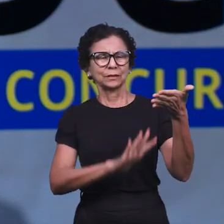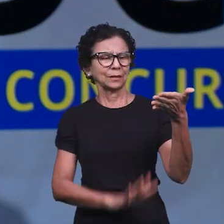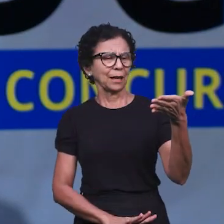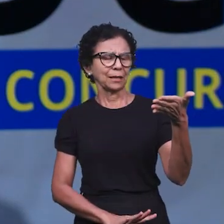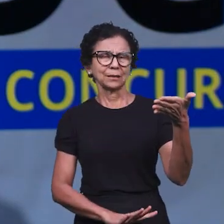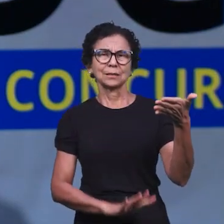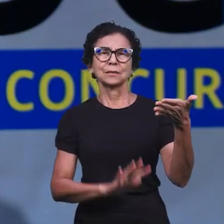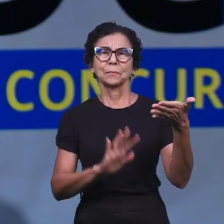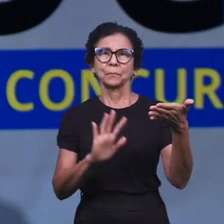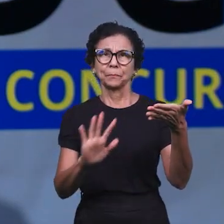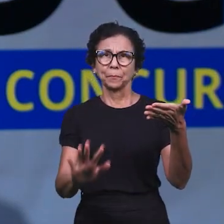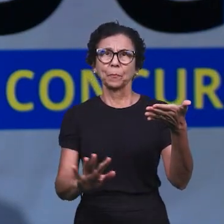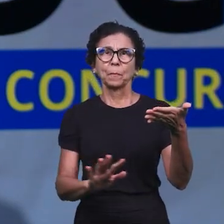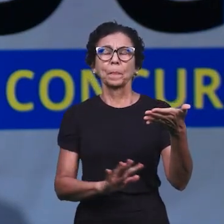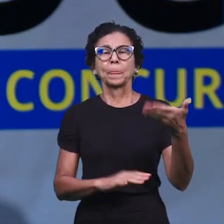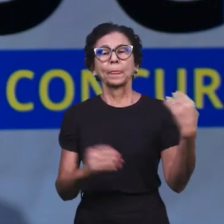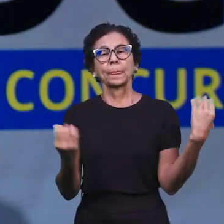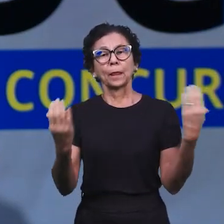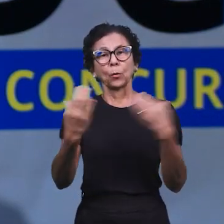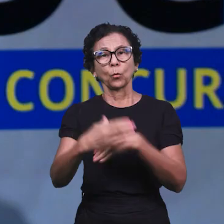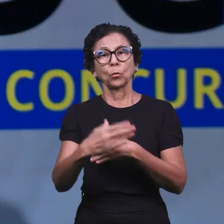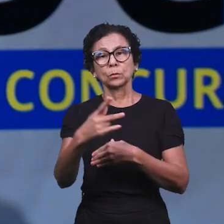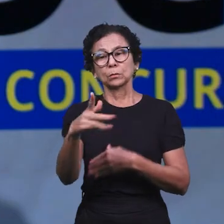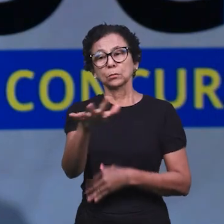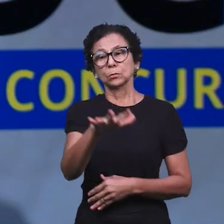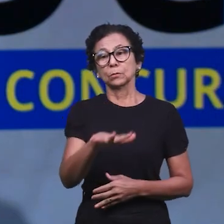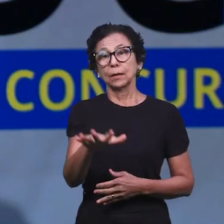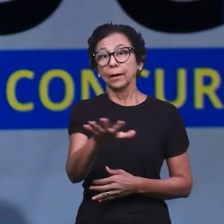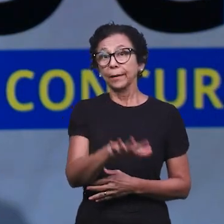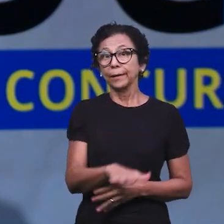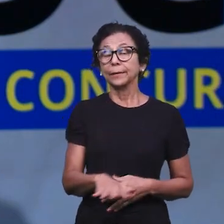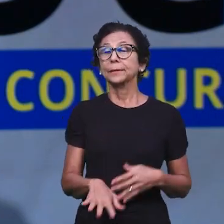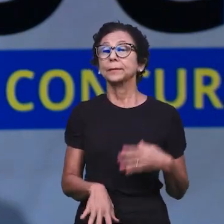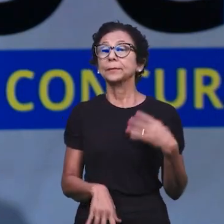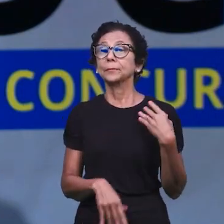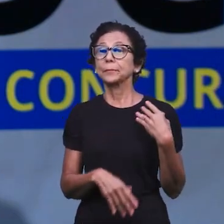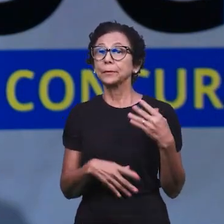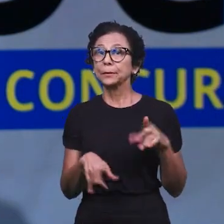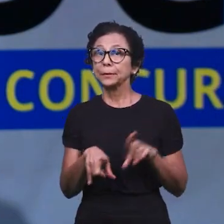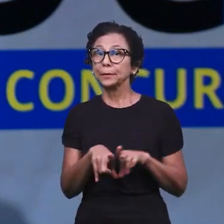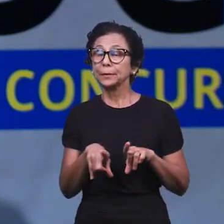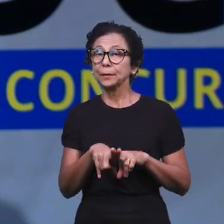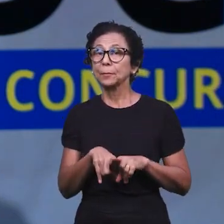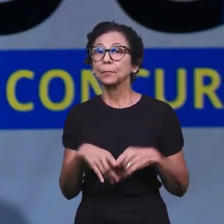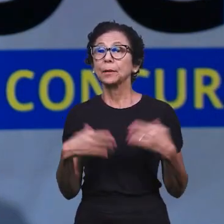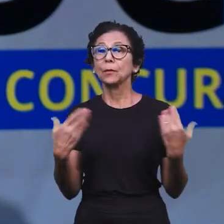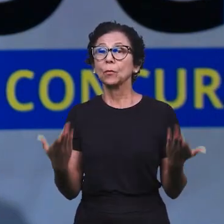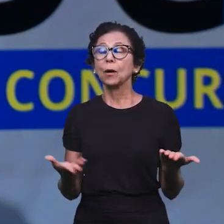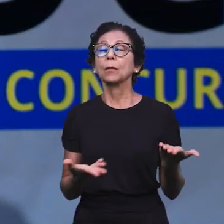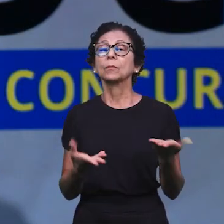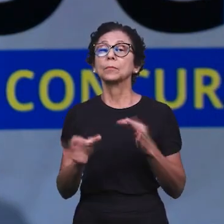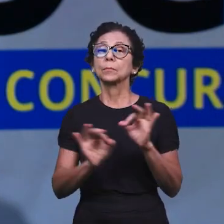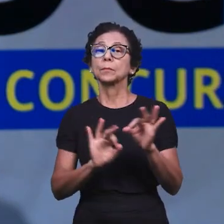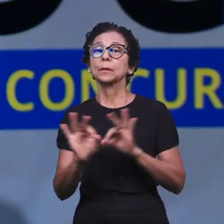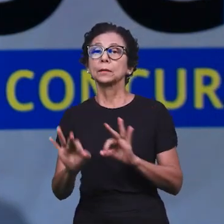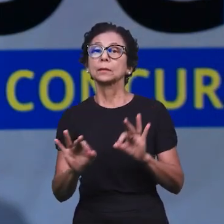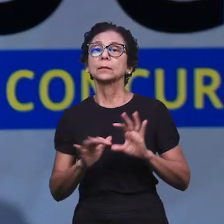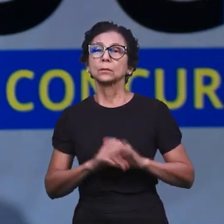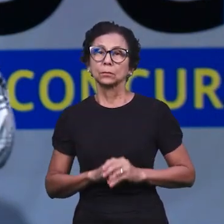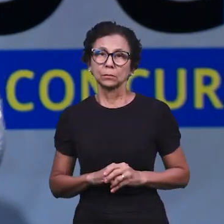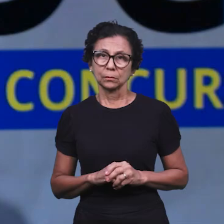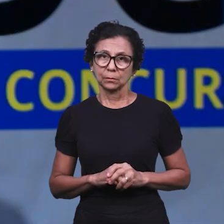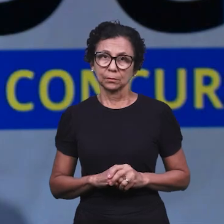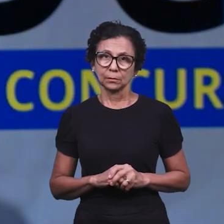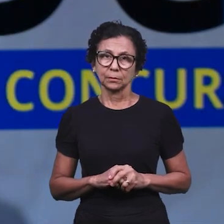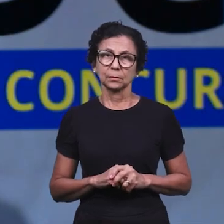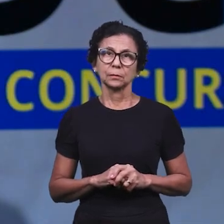Especificamente, questões do concurso da sua área e ainda mais da banca para a qual você está se preparando. As bancas,